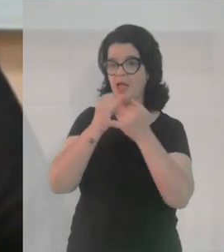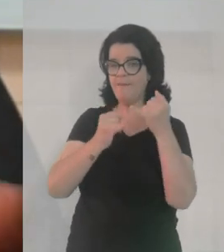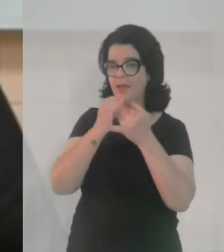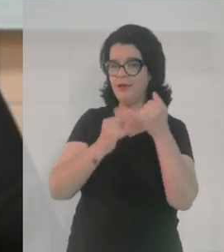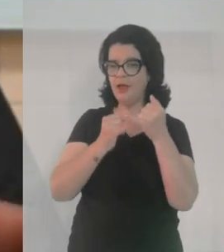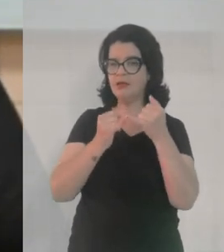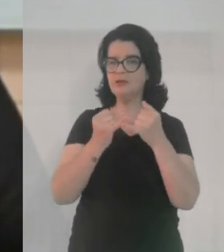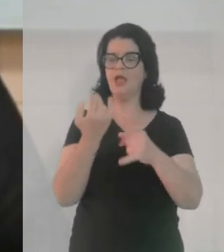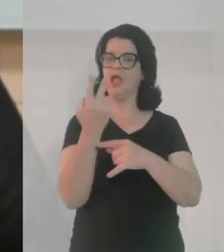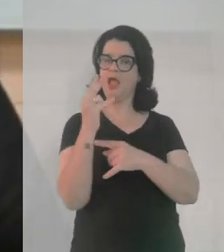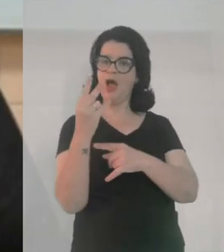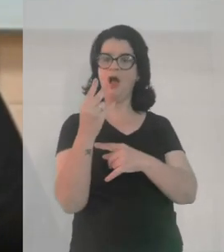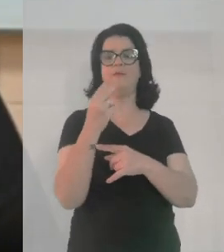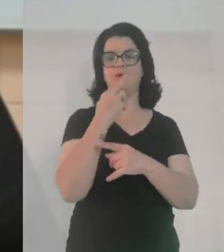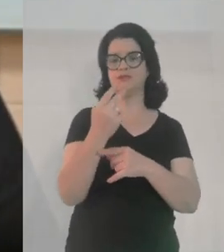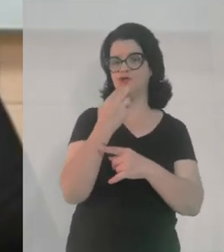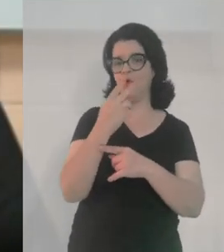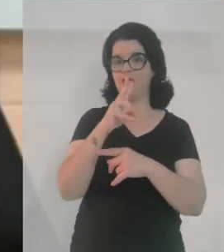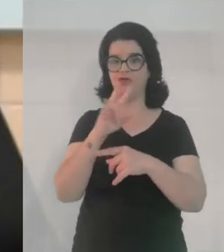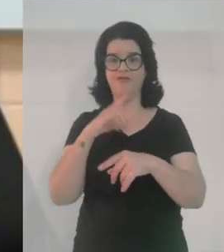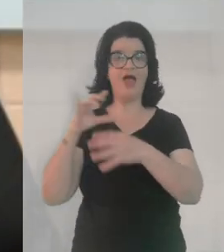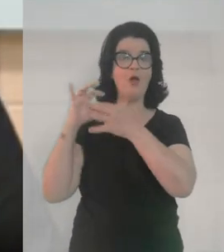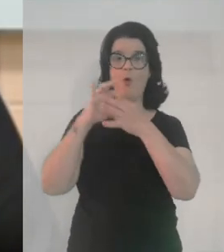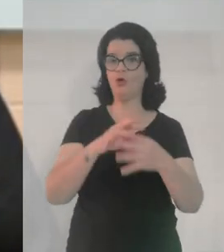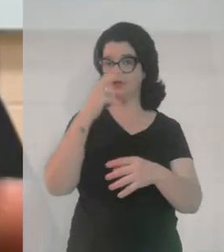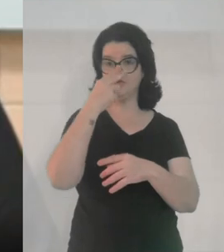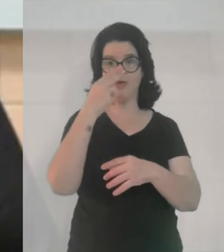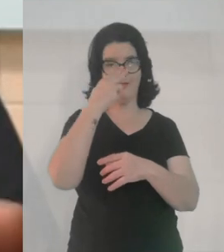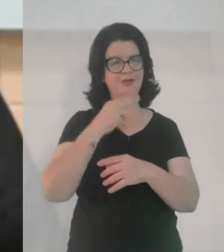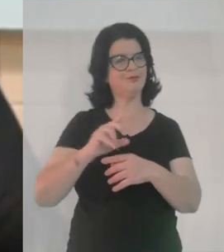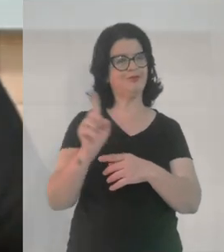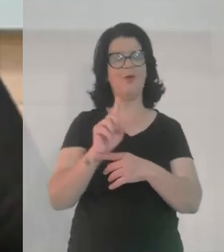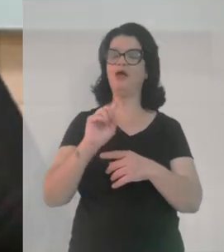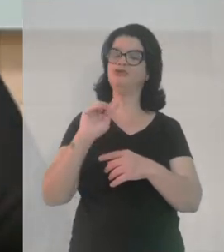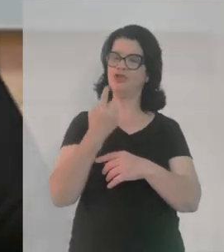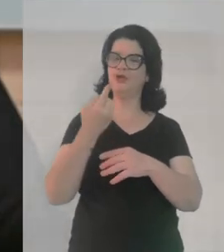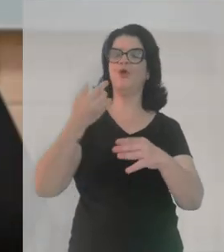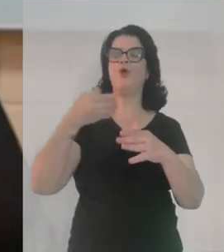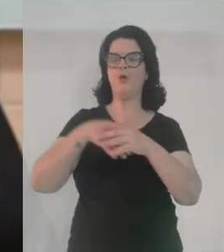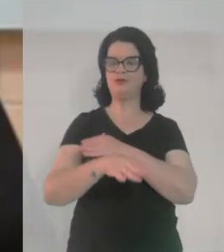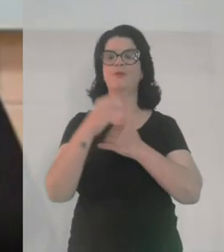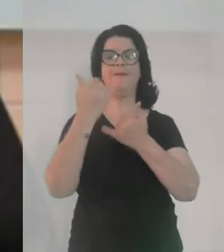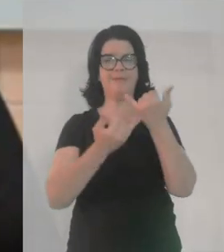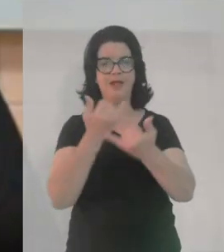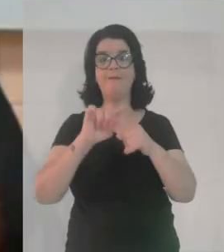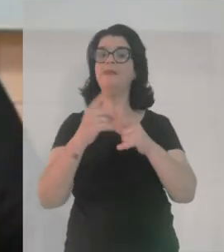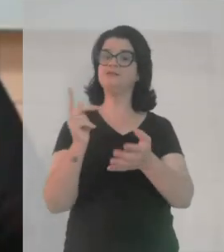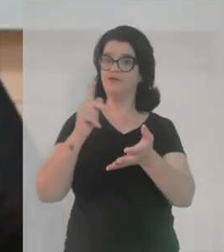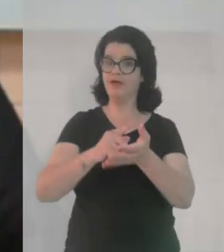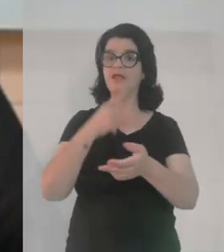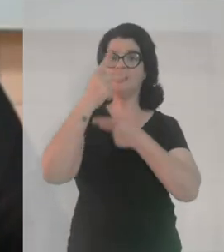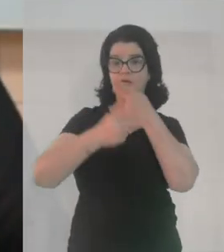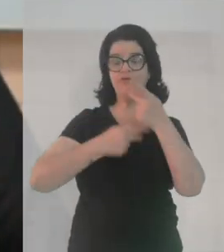semelhante em ambos idiomas, ela vai ter o mesmo contexto. A gente costuma, né, brincar, mas na verdade,